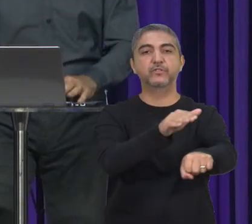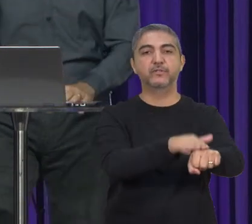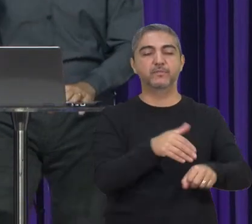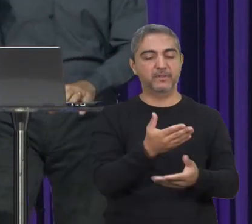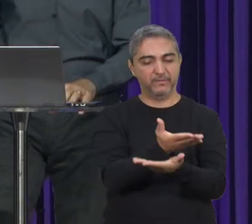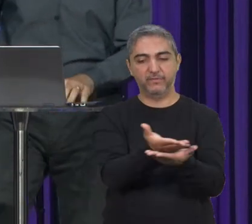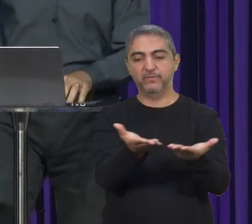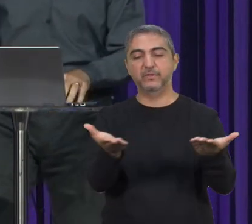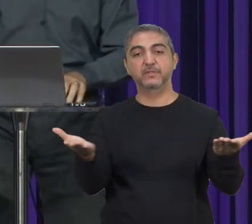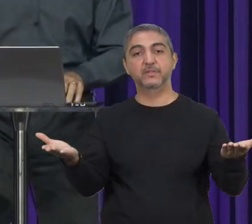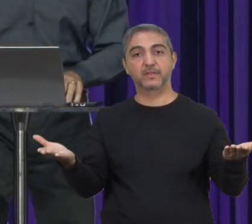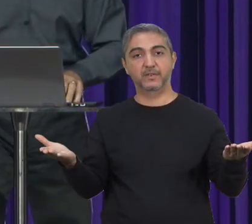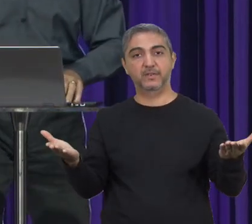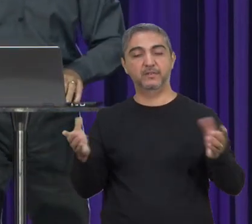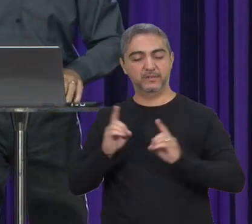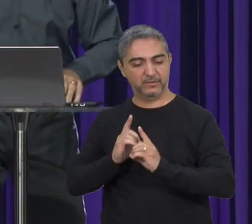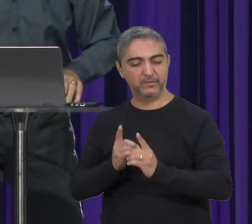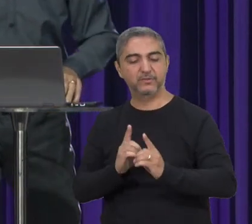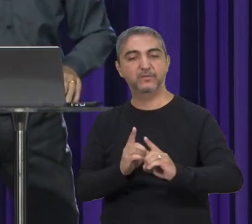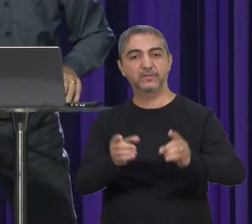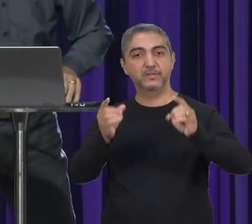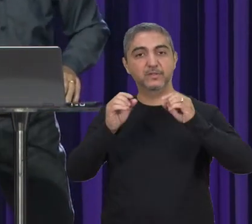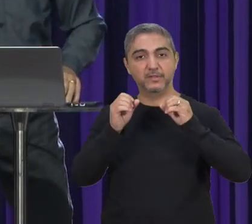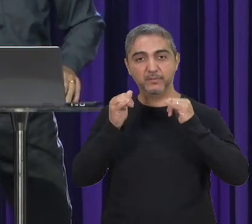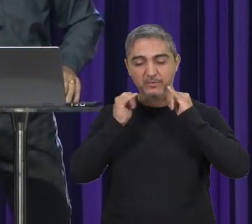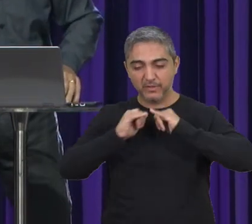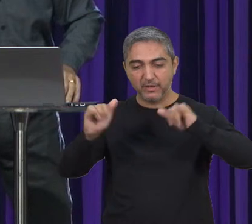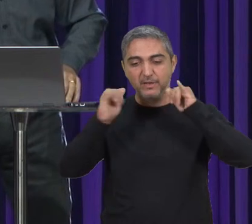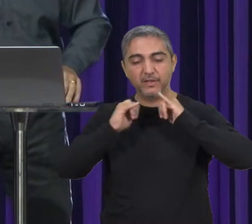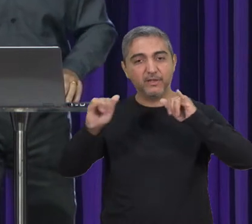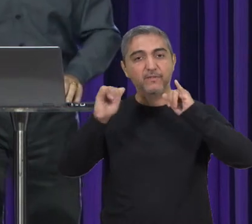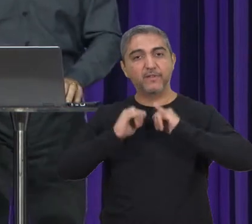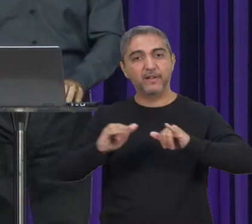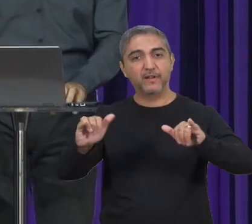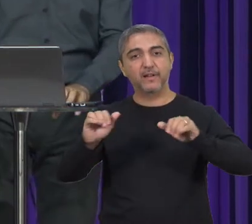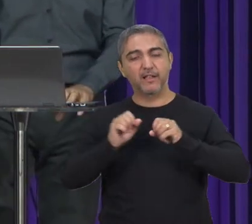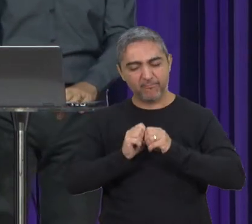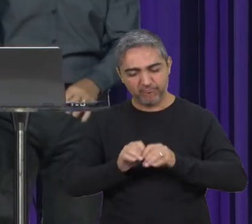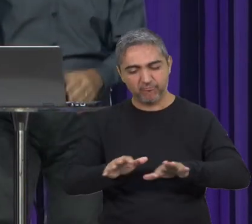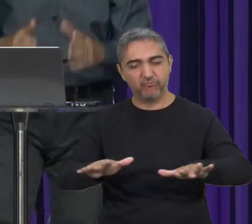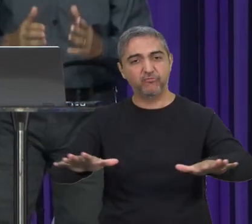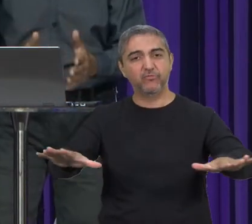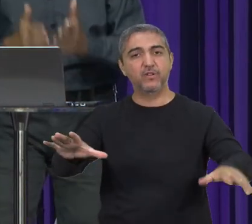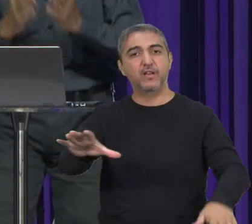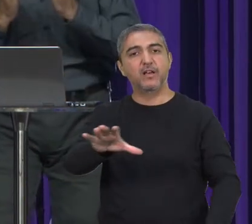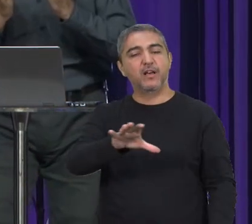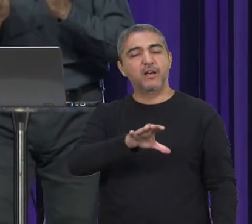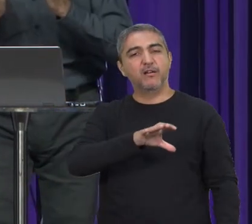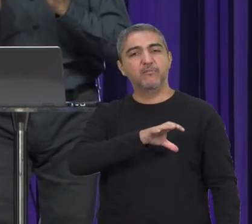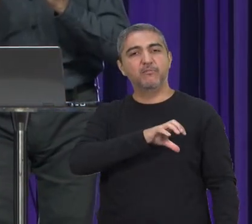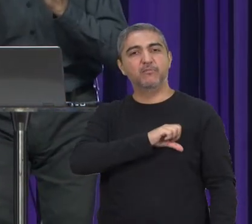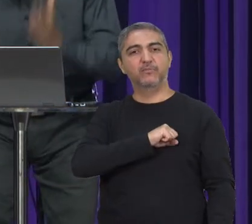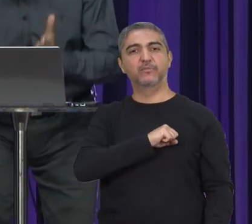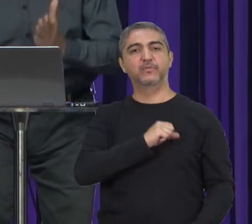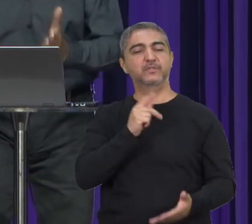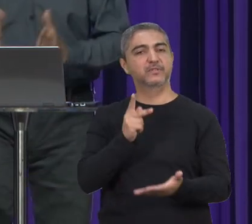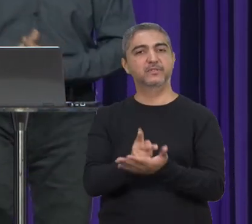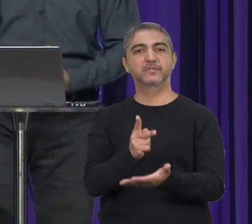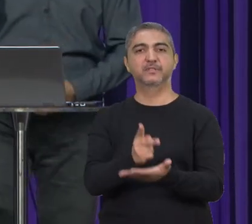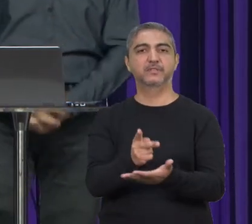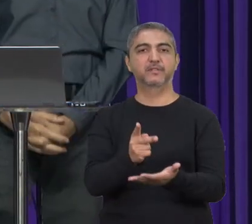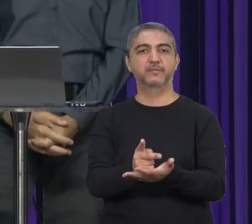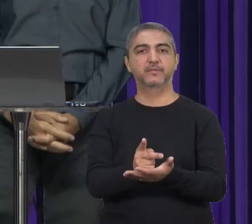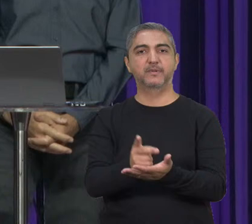irem e serem duradouros no amor, para que o Pai lhes dê tudo